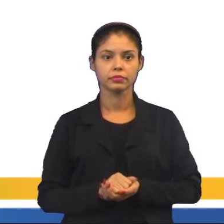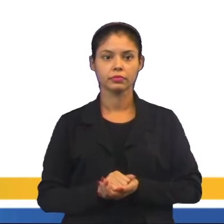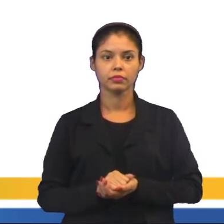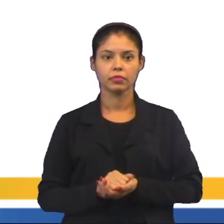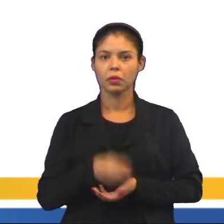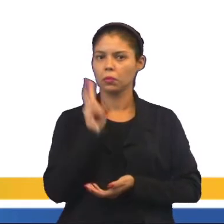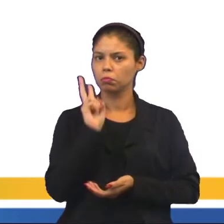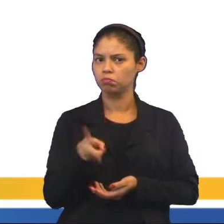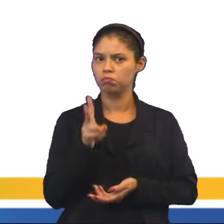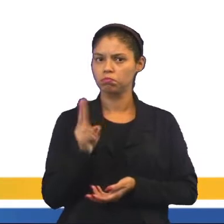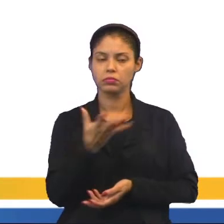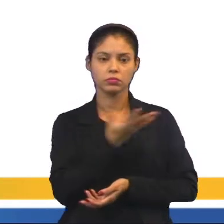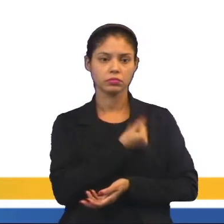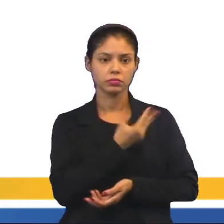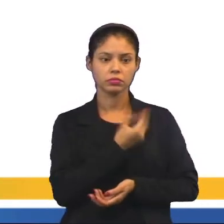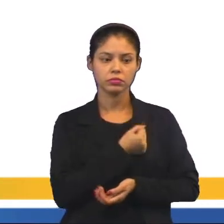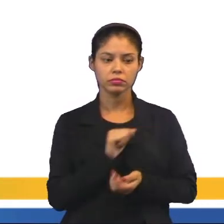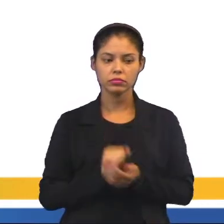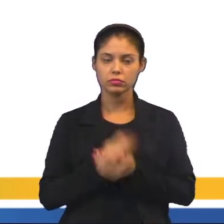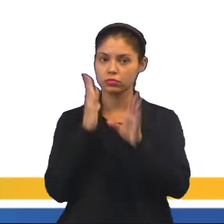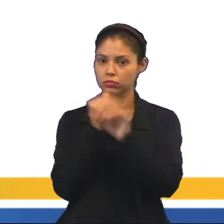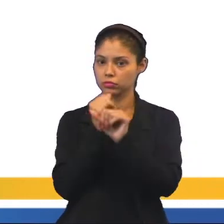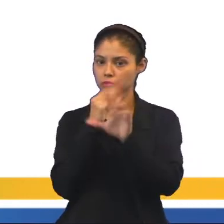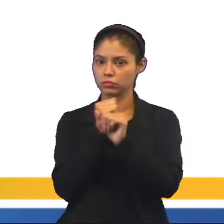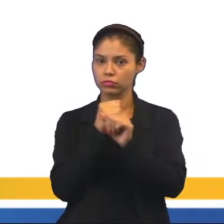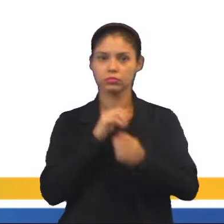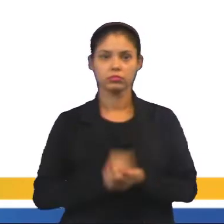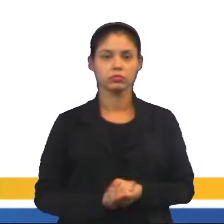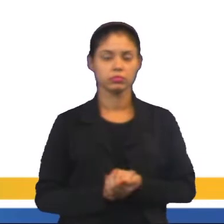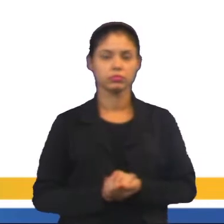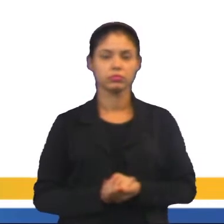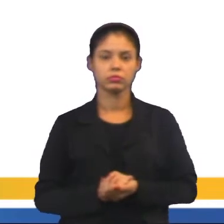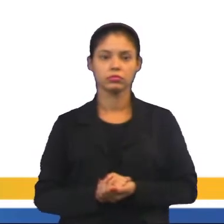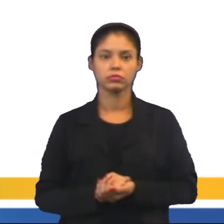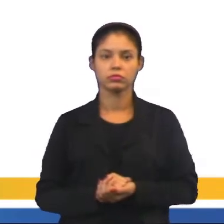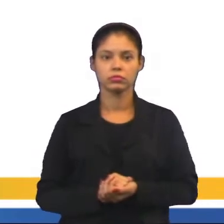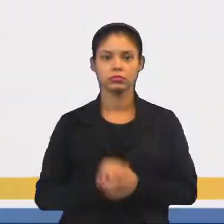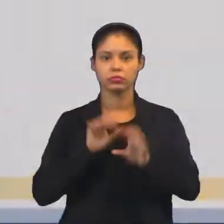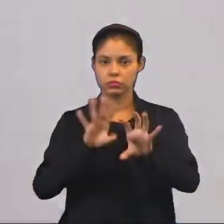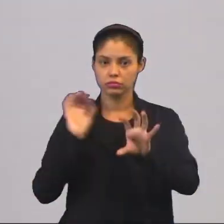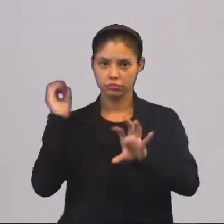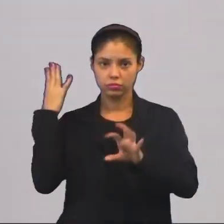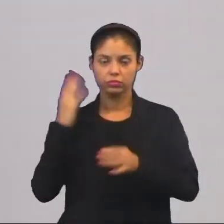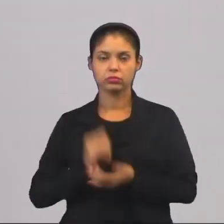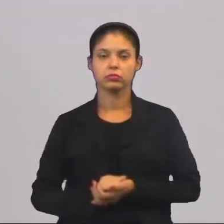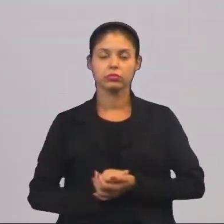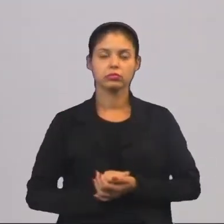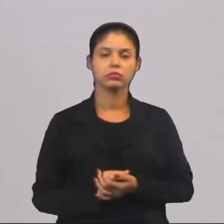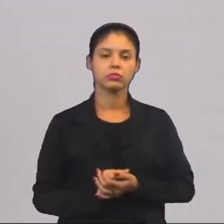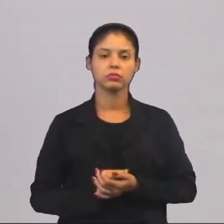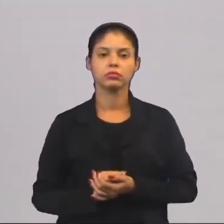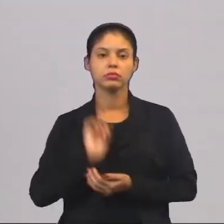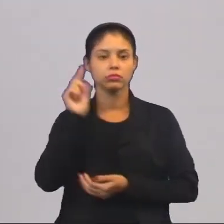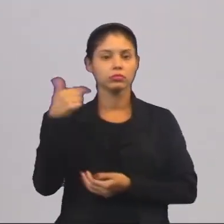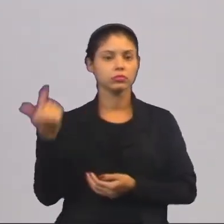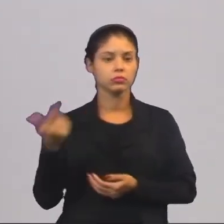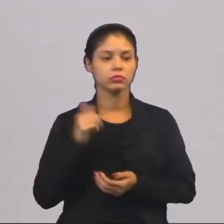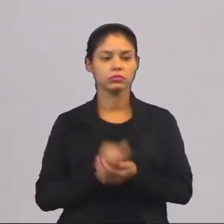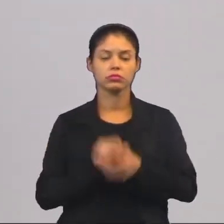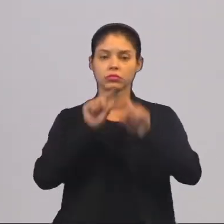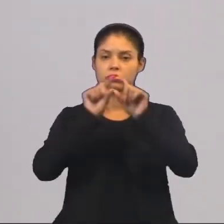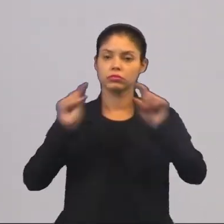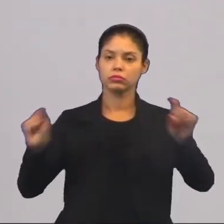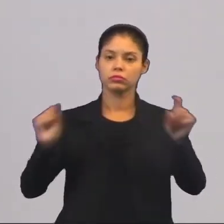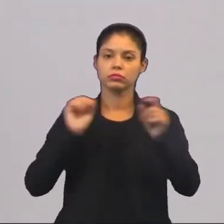Por um mesmo número, e somarmos, tá? E somamos, nesse caso aqui, pela outra